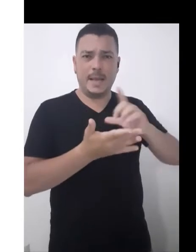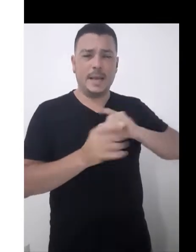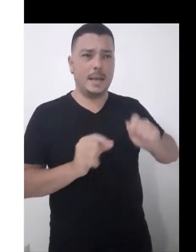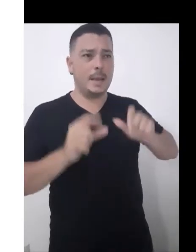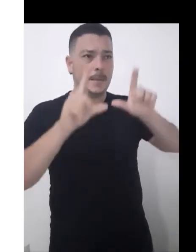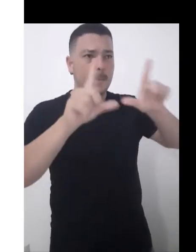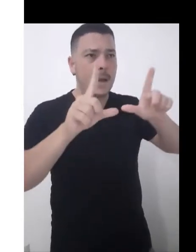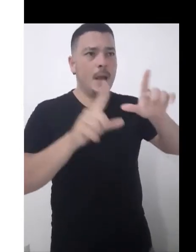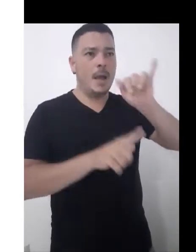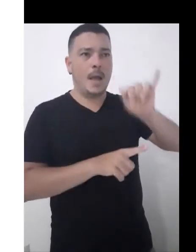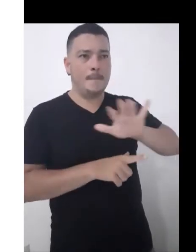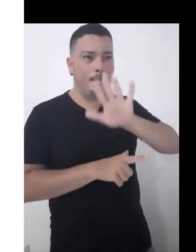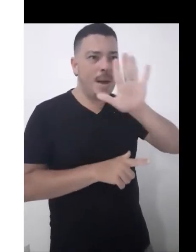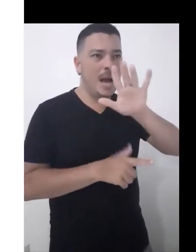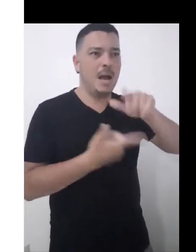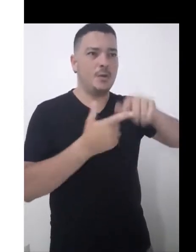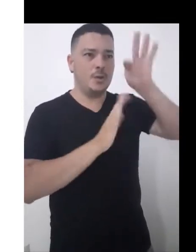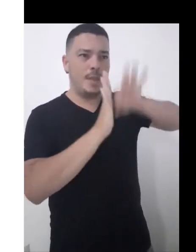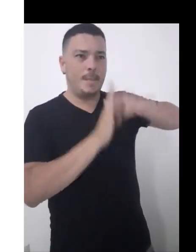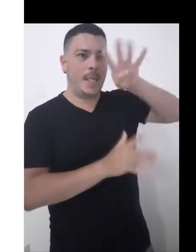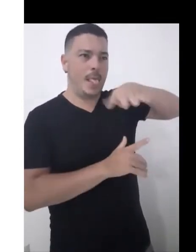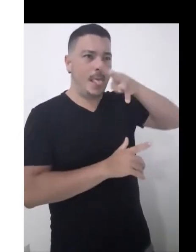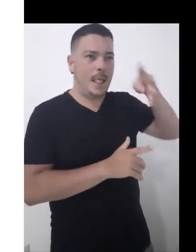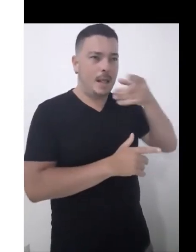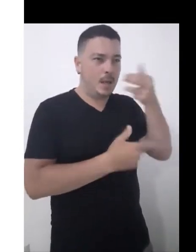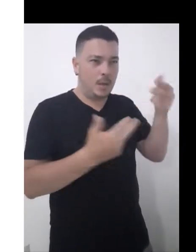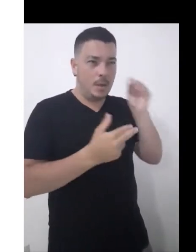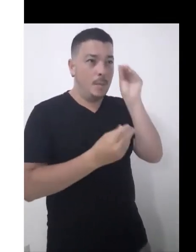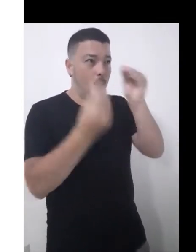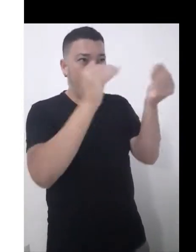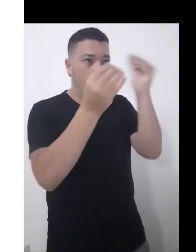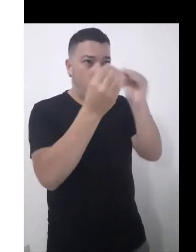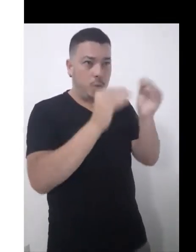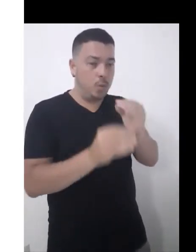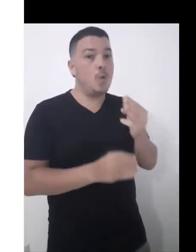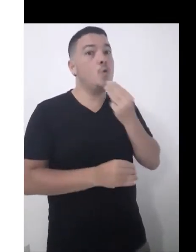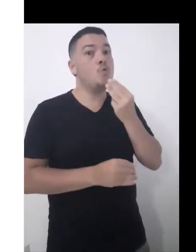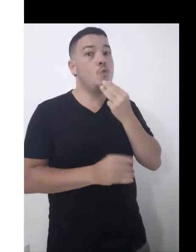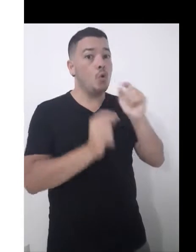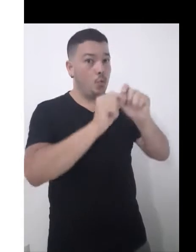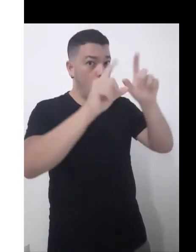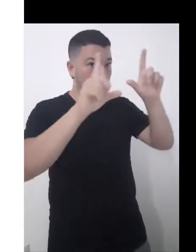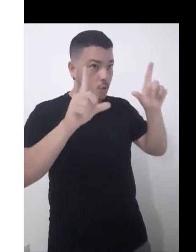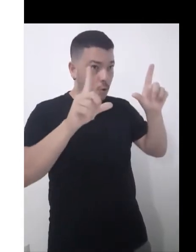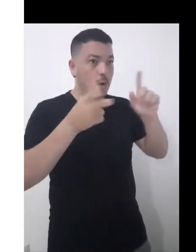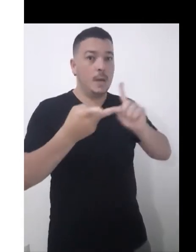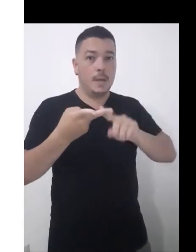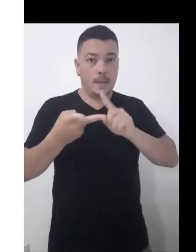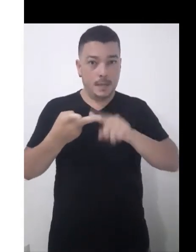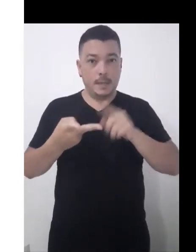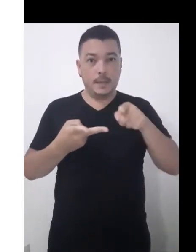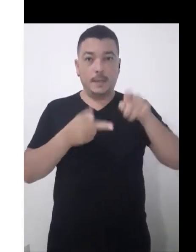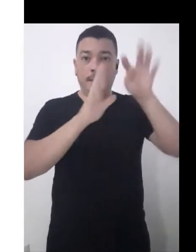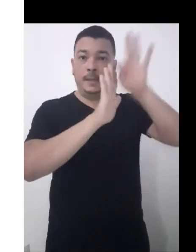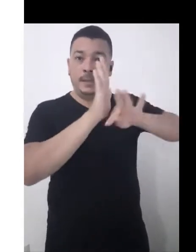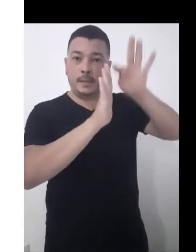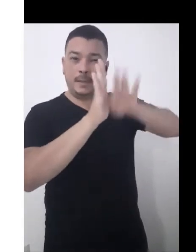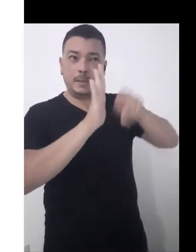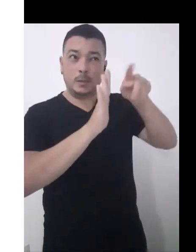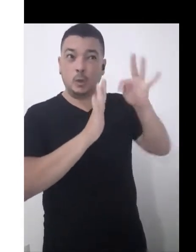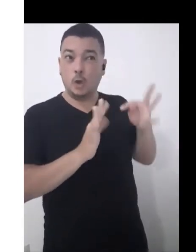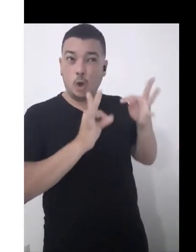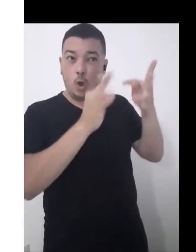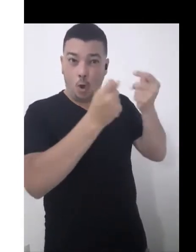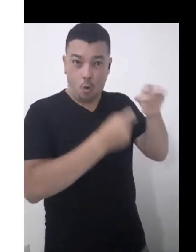texto, tem tabelas, enfim. Tudo aquilo, tanto o Word aberto, quanto o texto e as imagens e tudo que está no meu texto